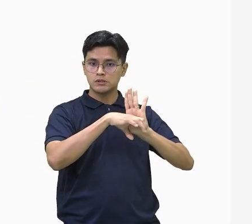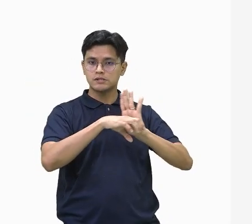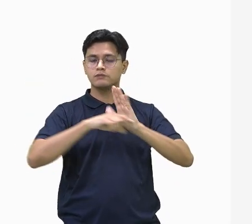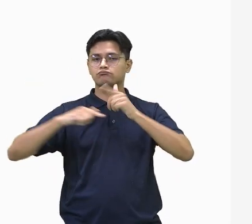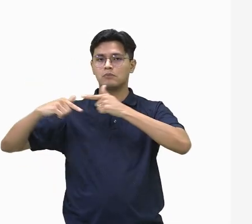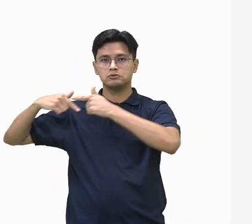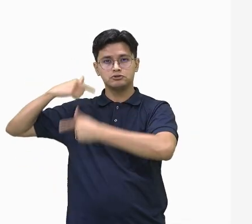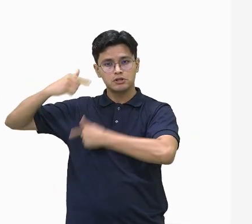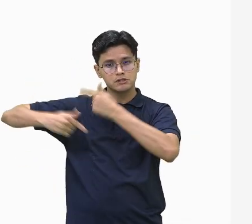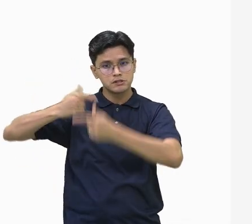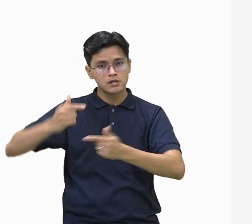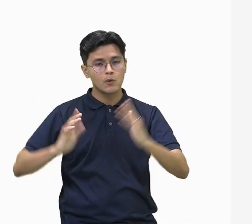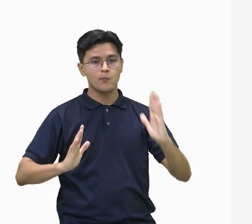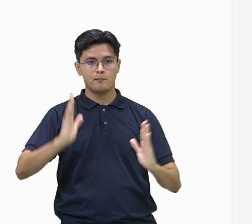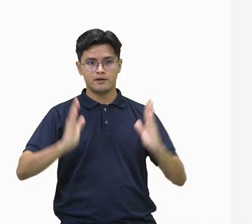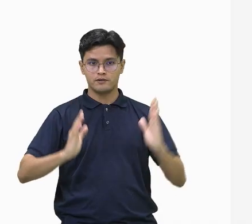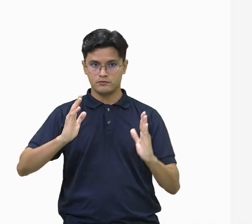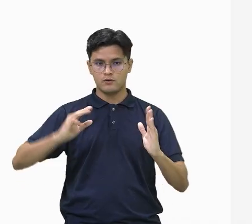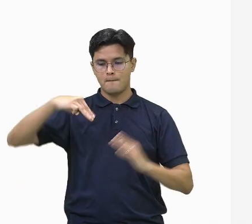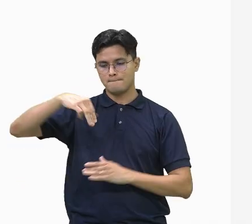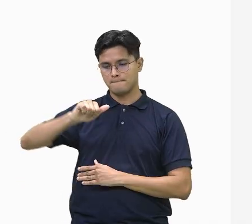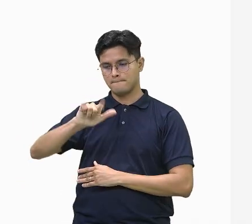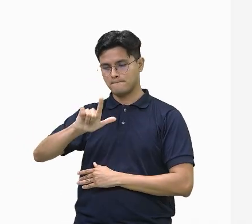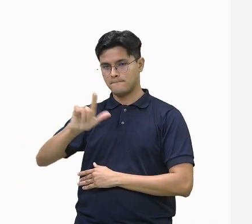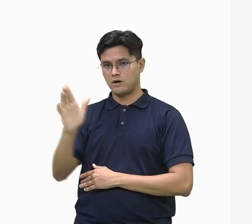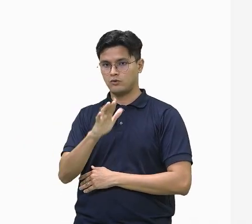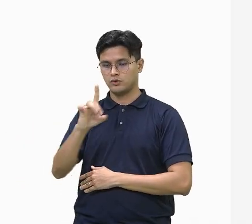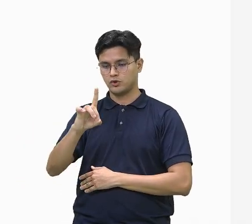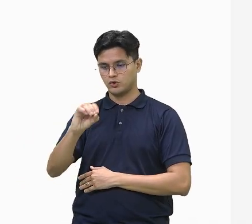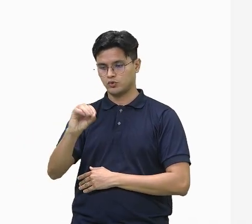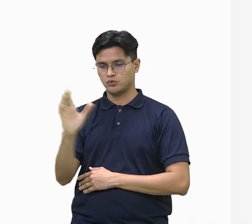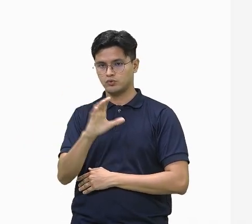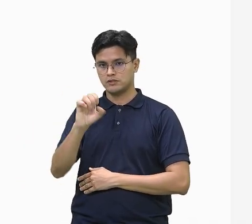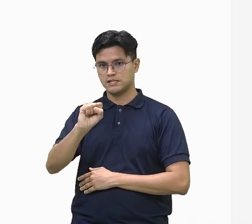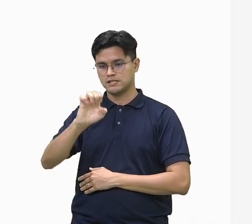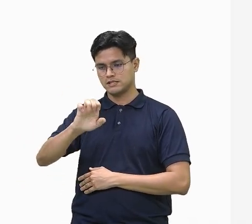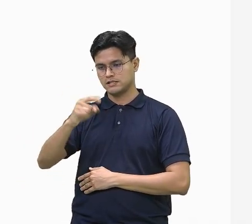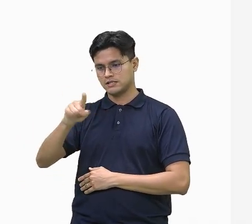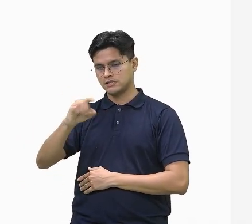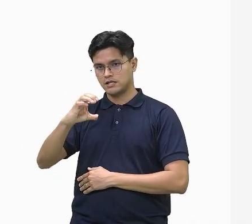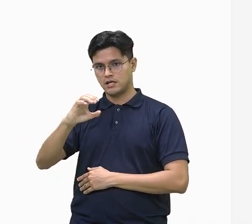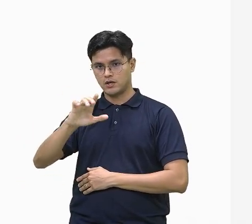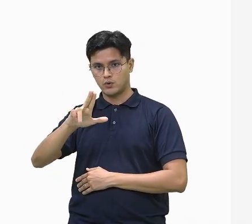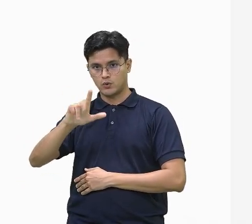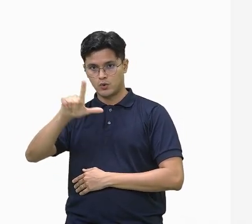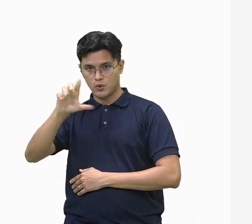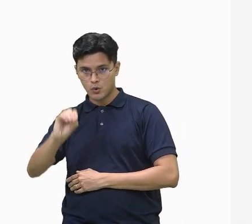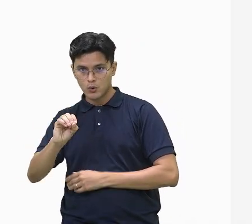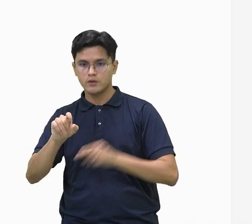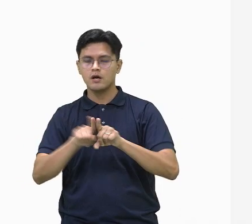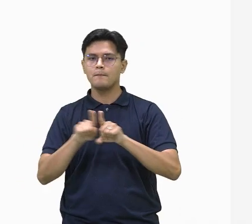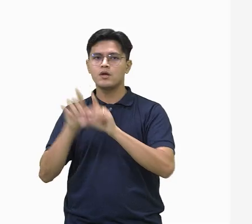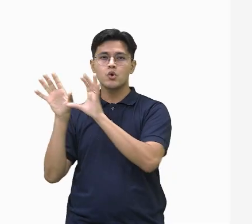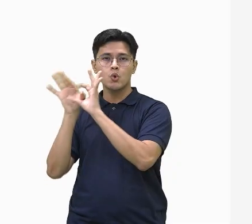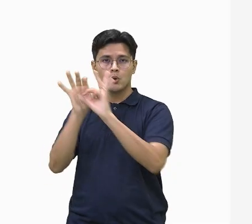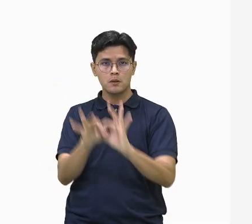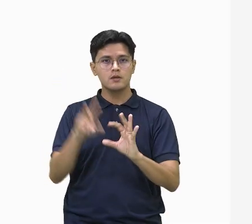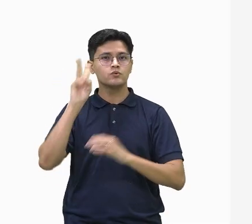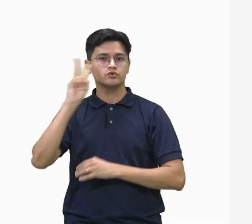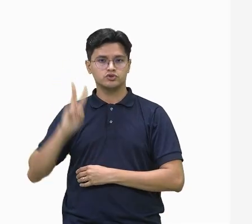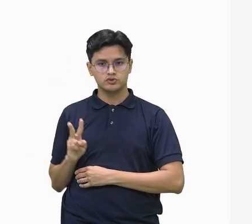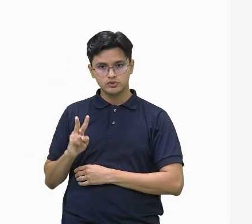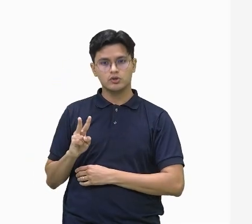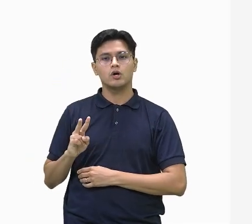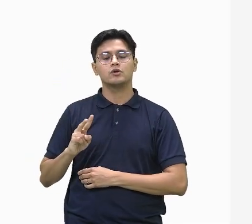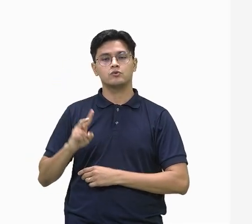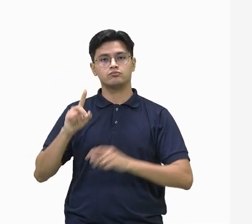do romantismo. O contexto histórico, nós vimos que ali estava acontecendo logo depois da nossa independência. Nós temos como característica forte